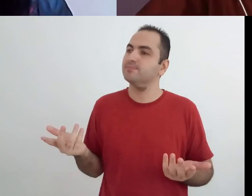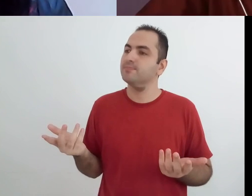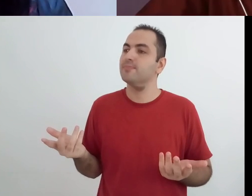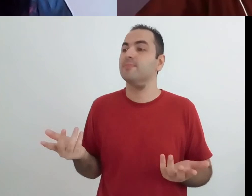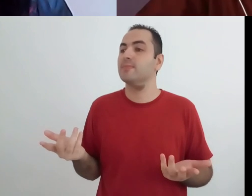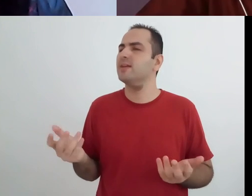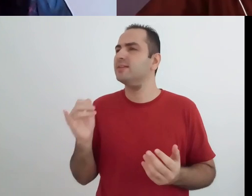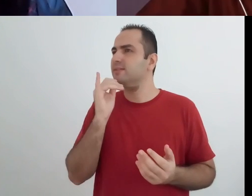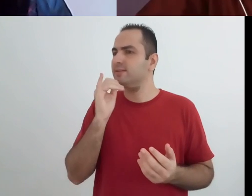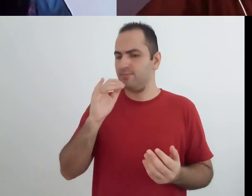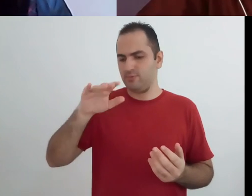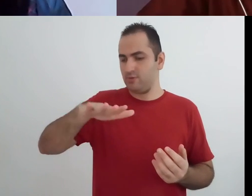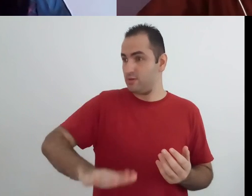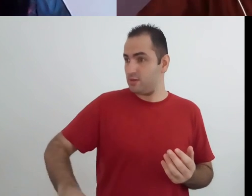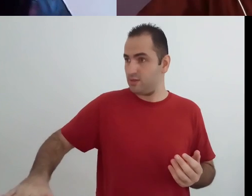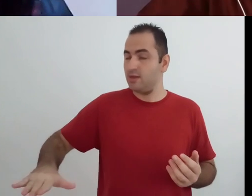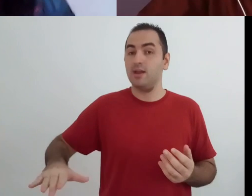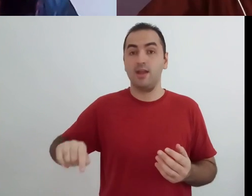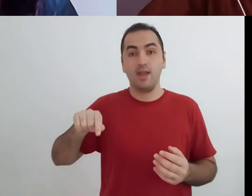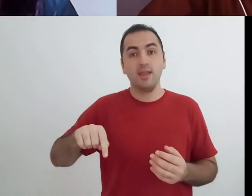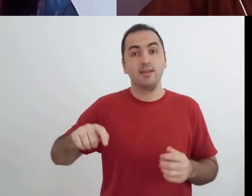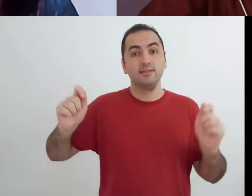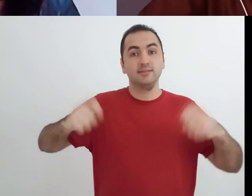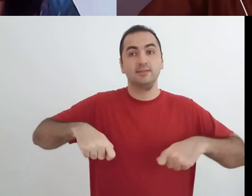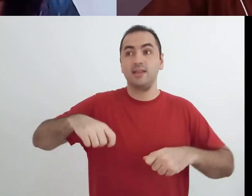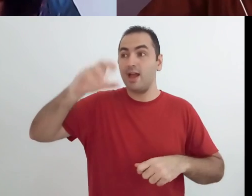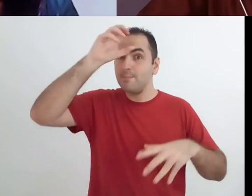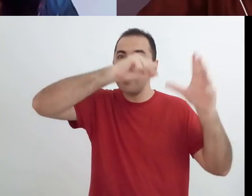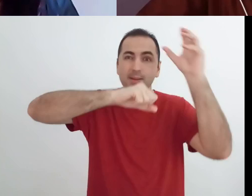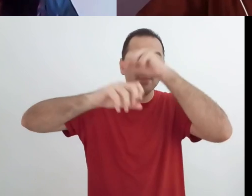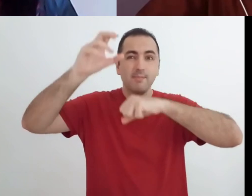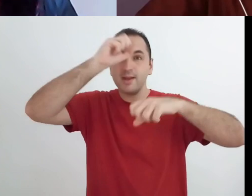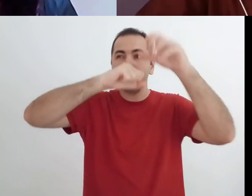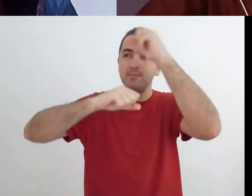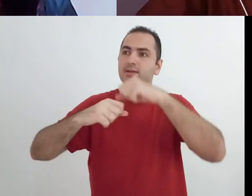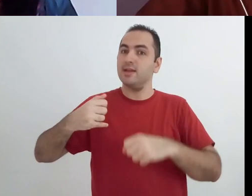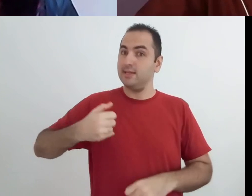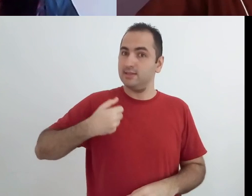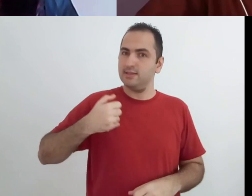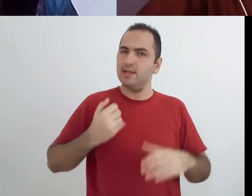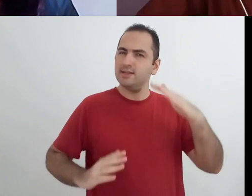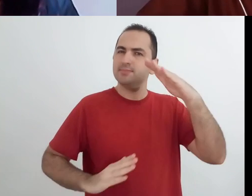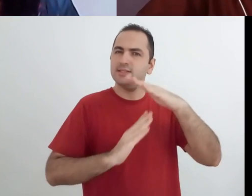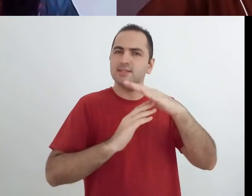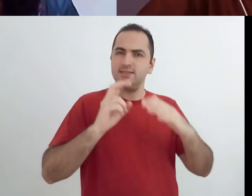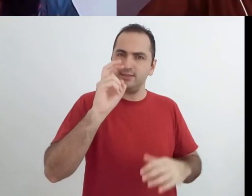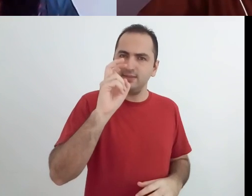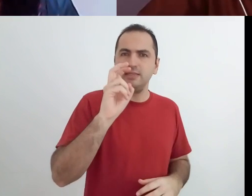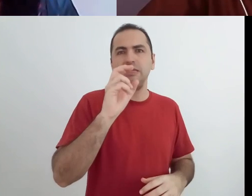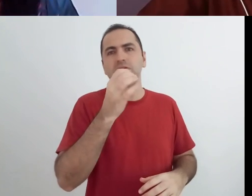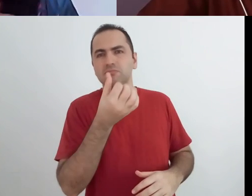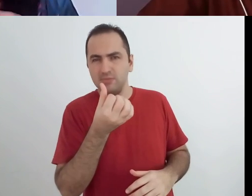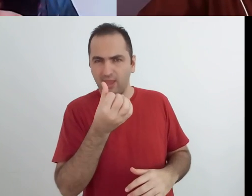fase de muito aprendizado. Desde que a criança nasce até ali os seus 5 anos, 7, a criança